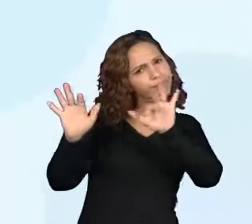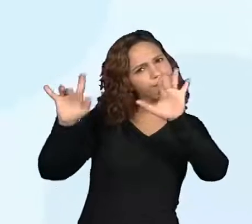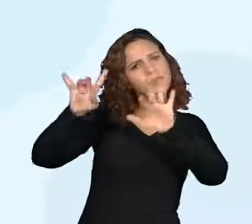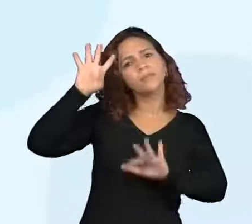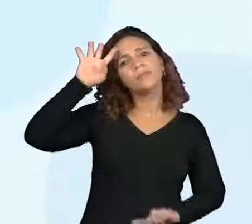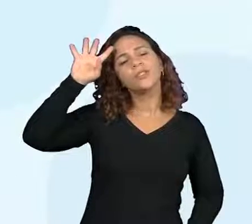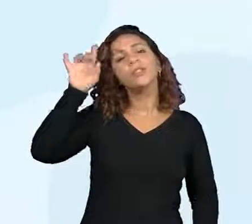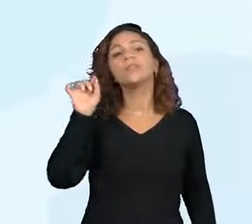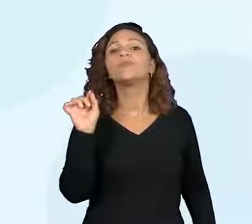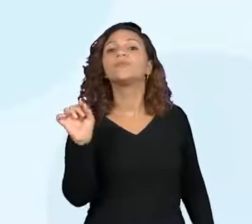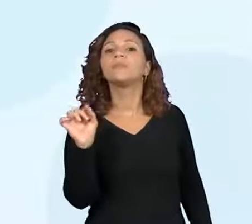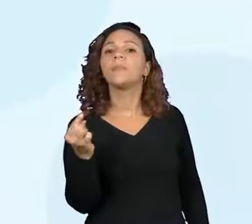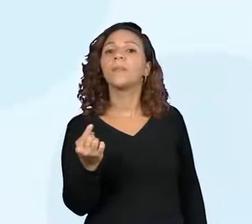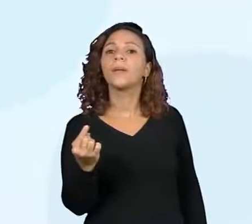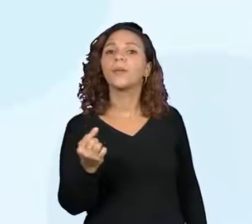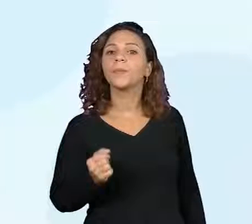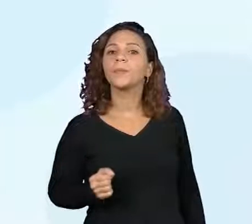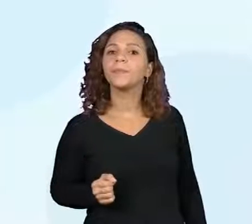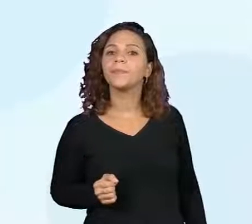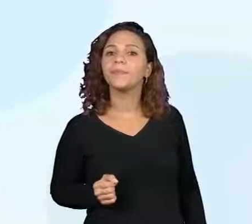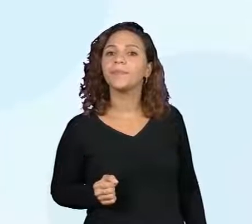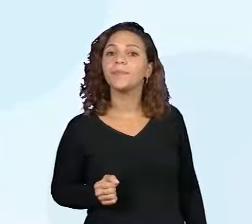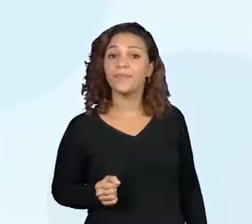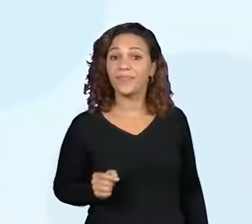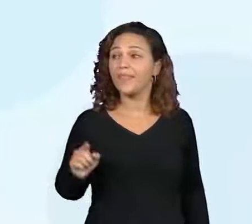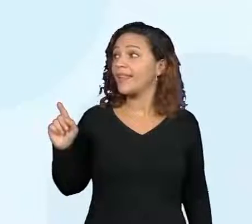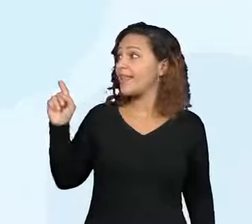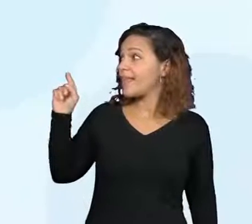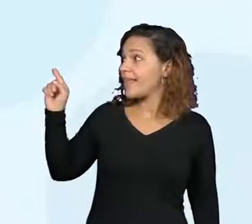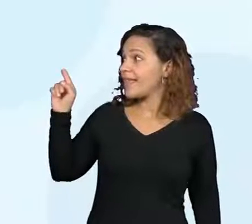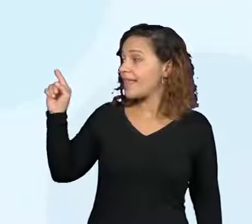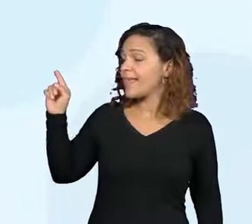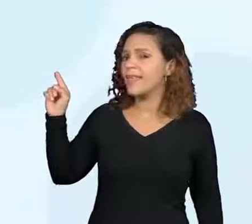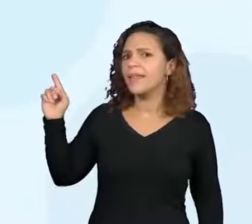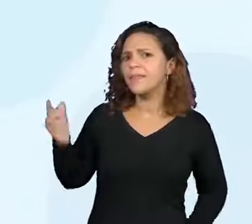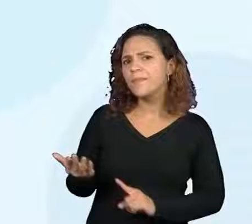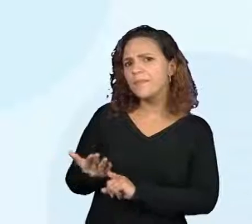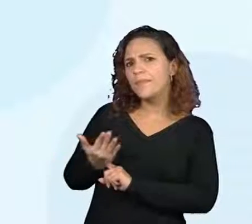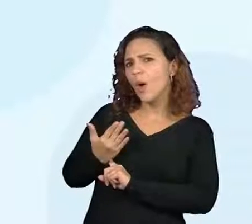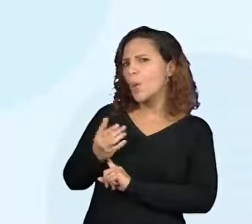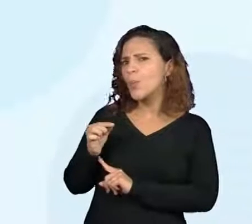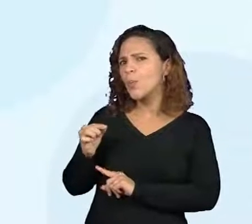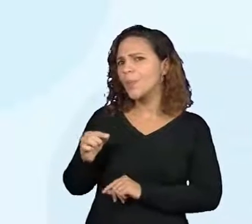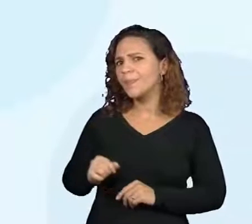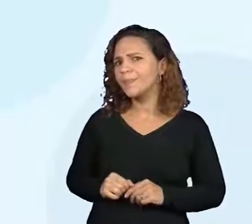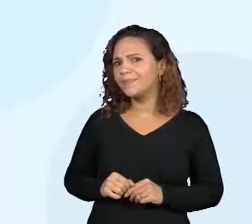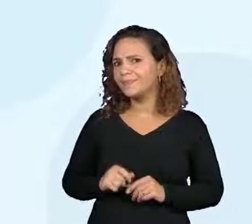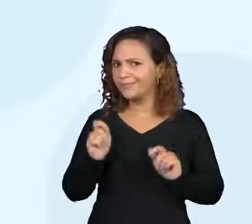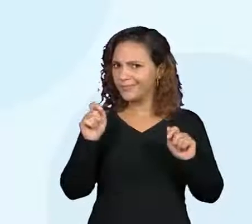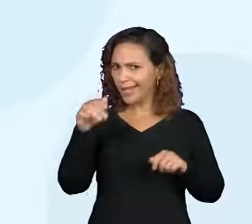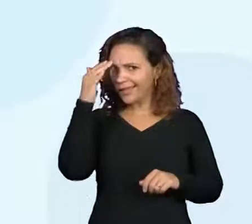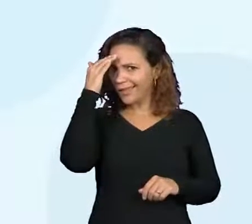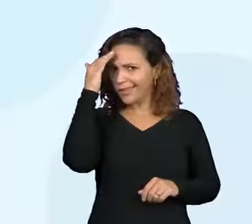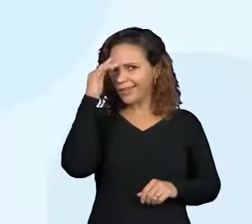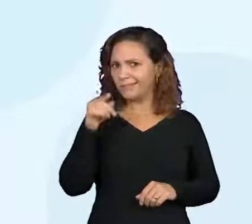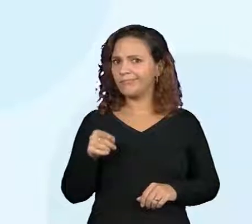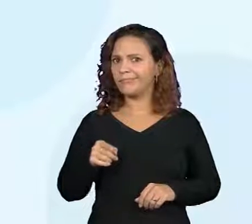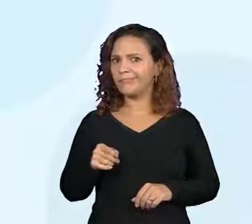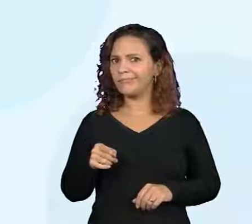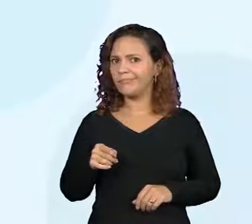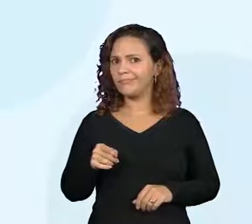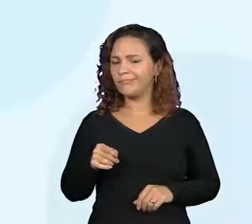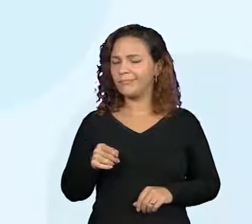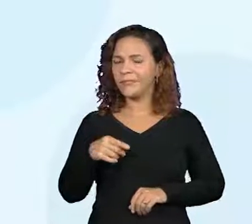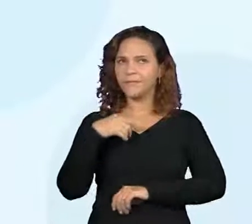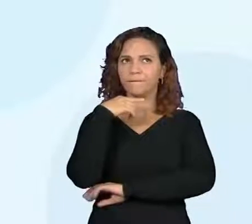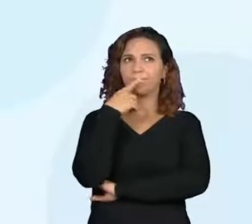balão? Esse balão representa o quê? Consegue imaginar?